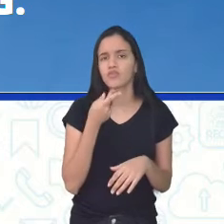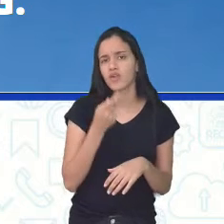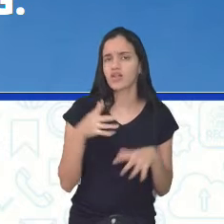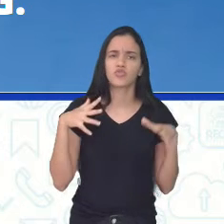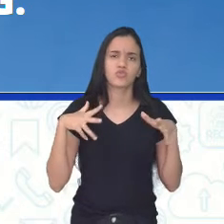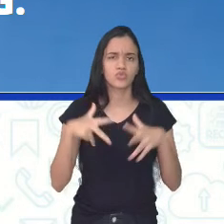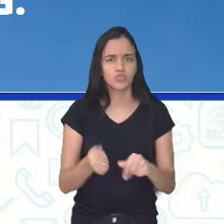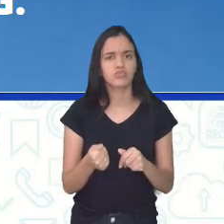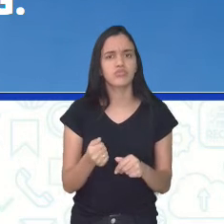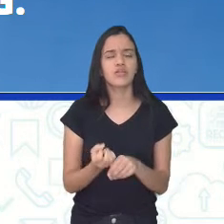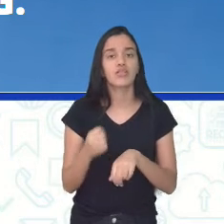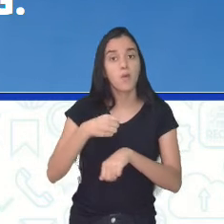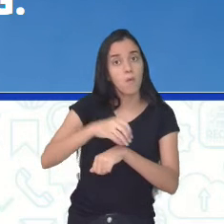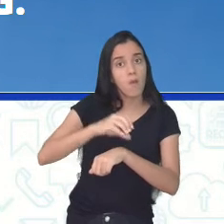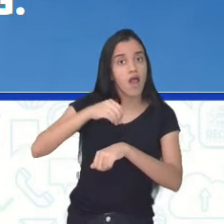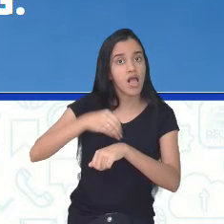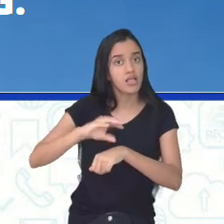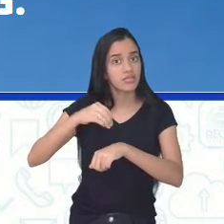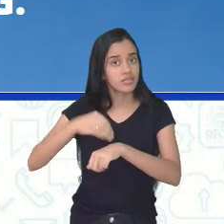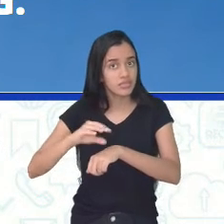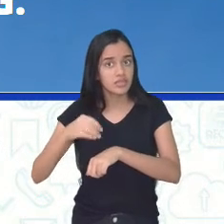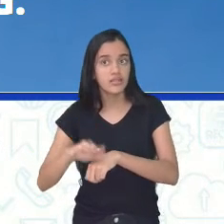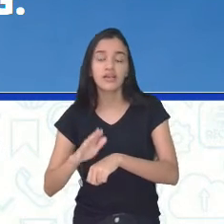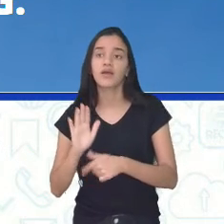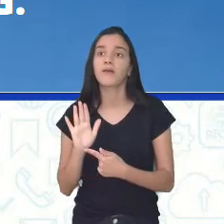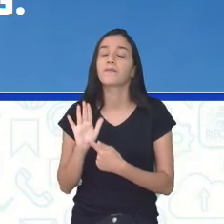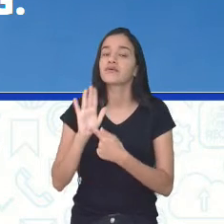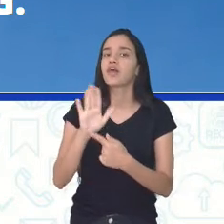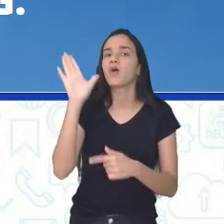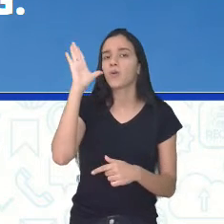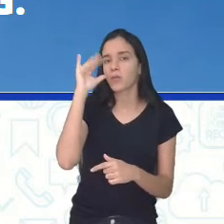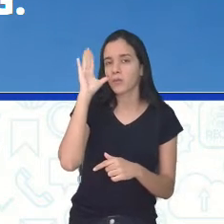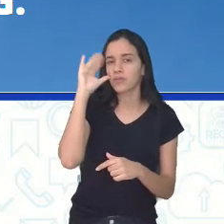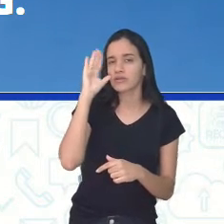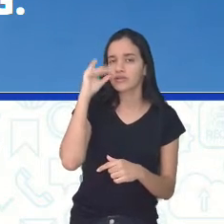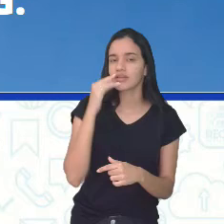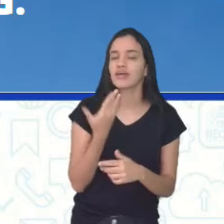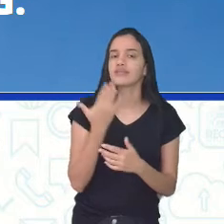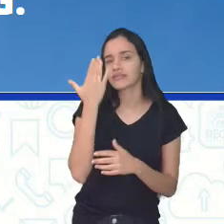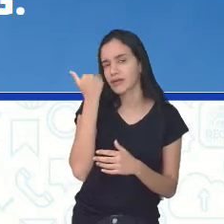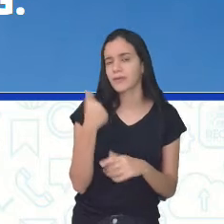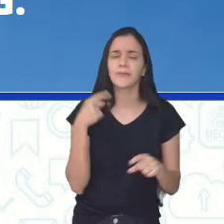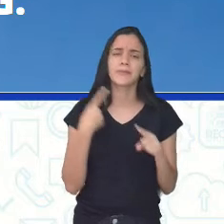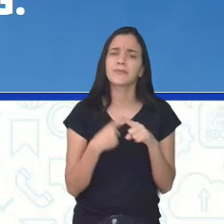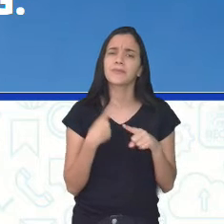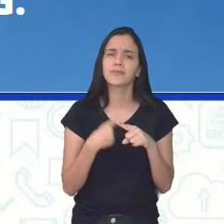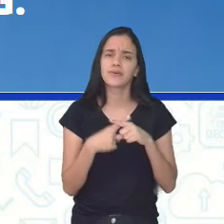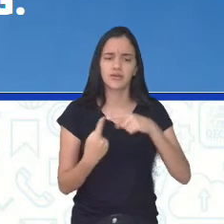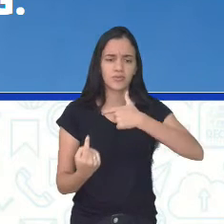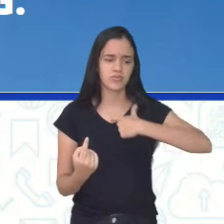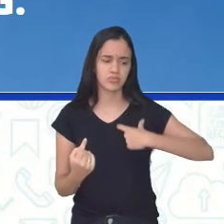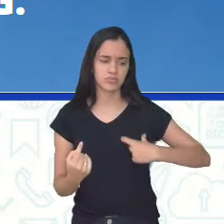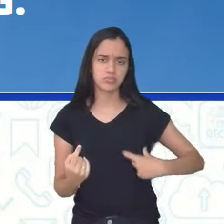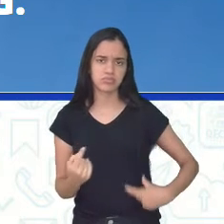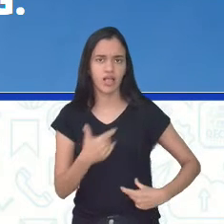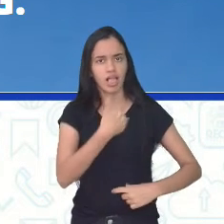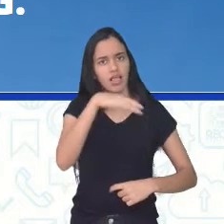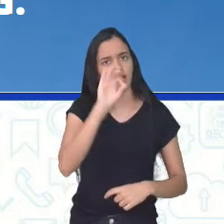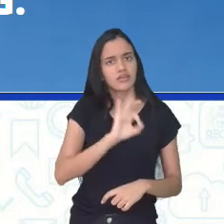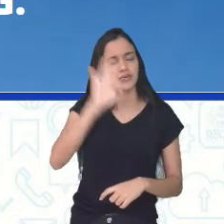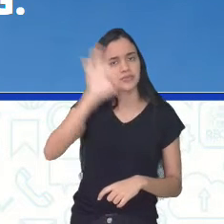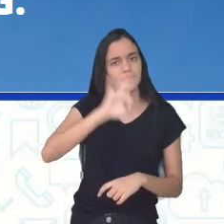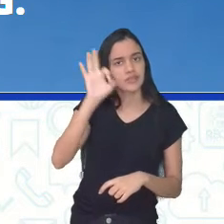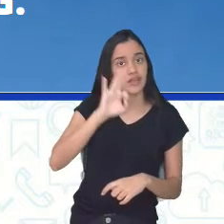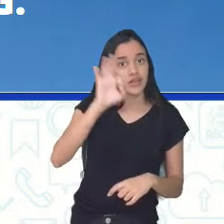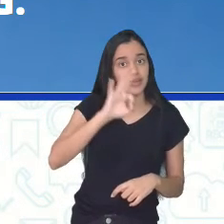eu tenho uma sugestão, né? Deixei aqui uma curiosidade de saber por que o pulmão esquerdo ele é cerca de 10%